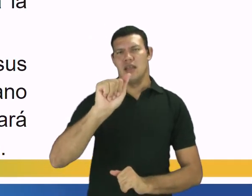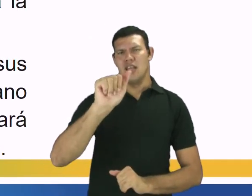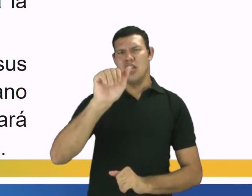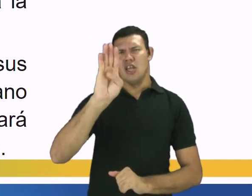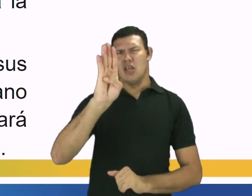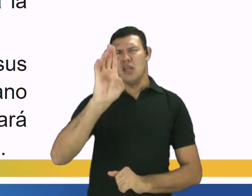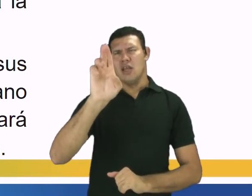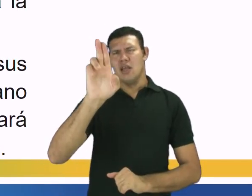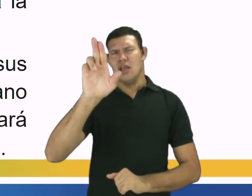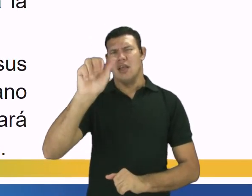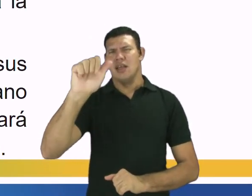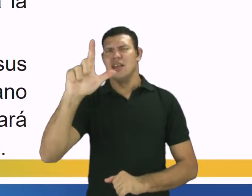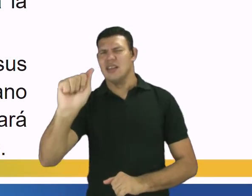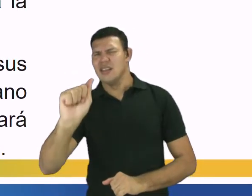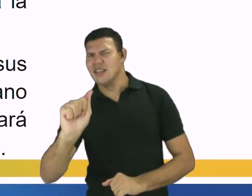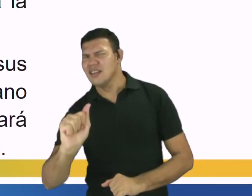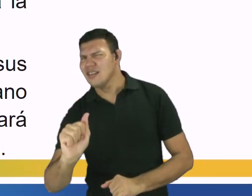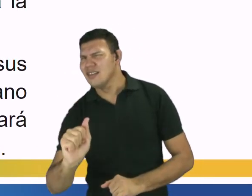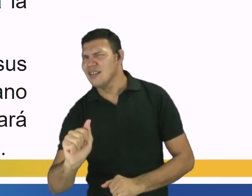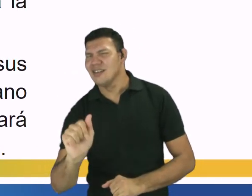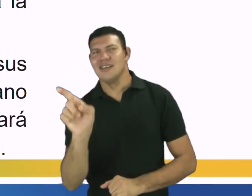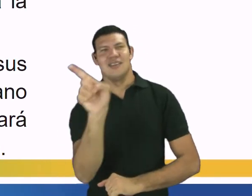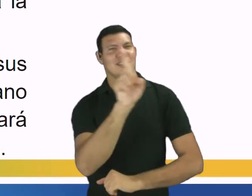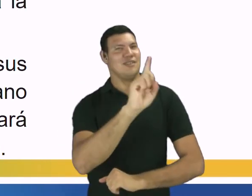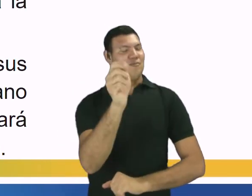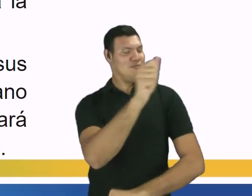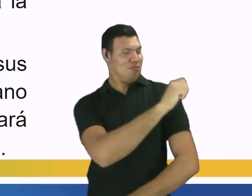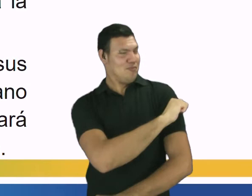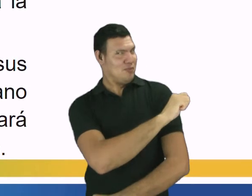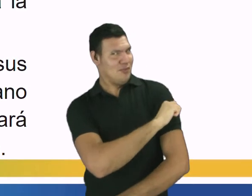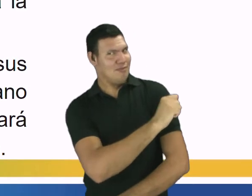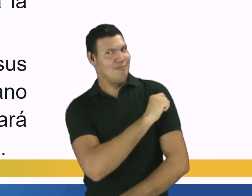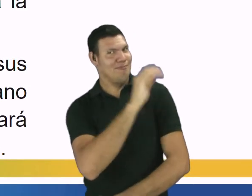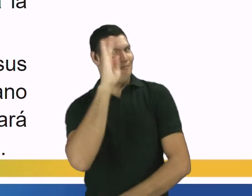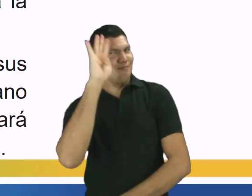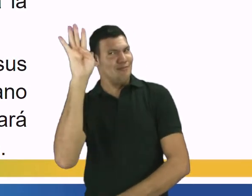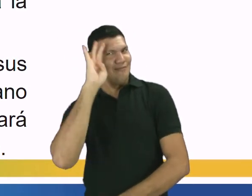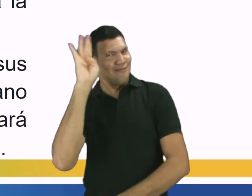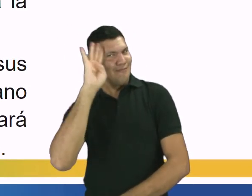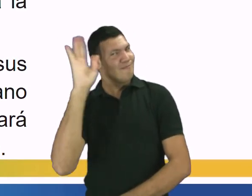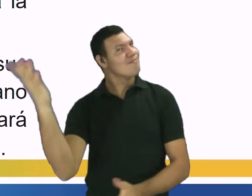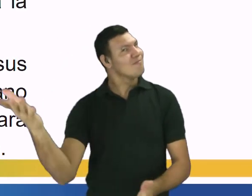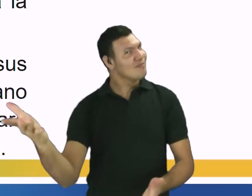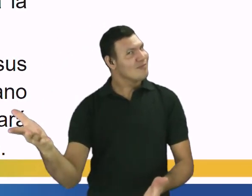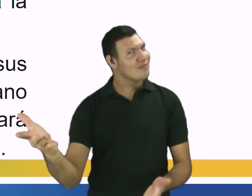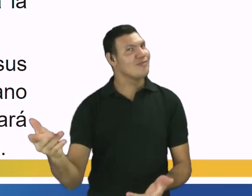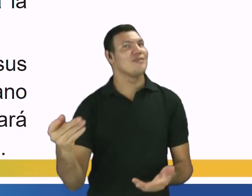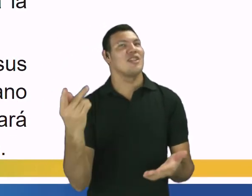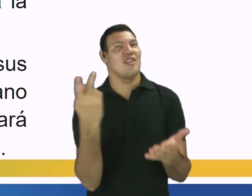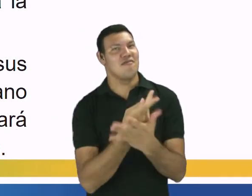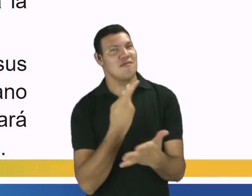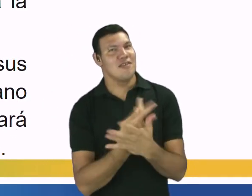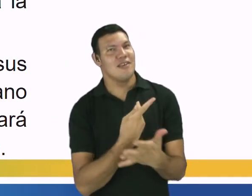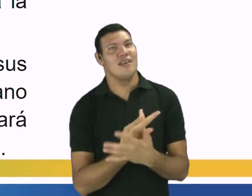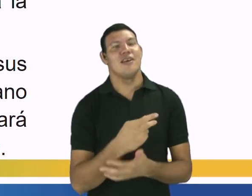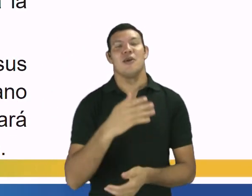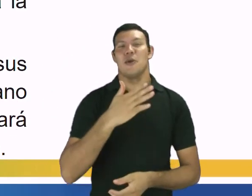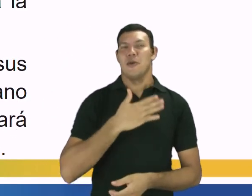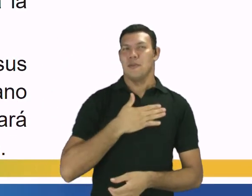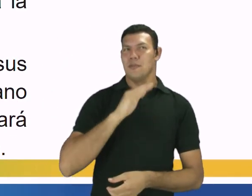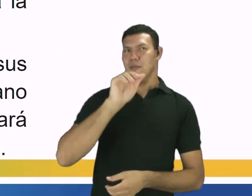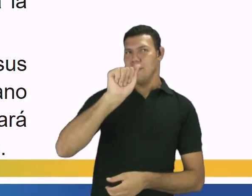você leu a bula? Olha lá como é que tá. O aluno de faz de conta escreveu a bula, mas nós temos que corrigir. Mi